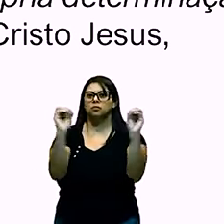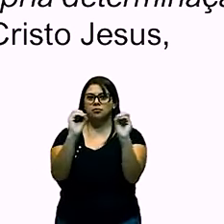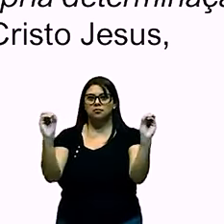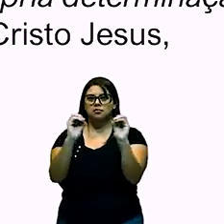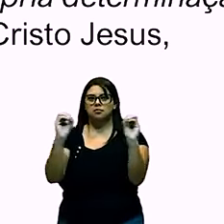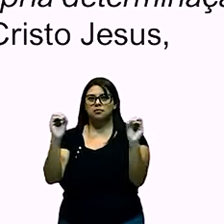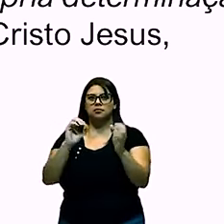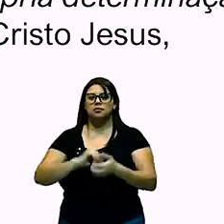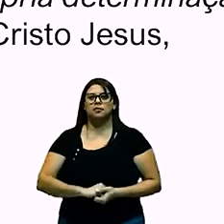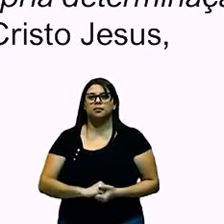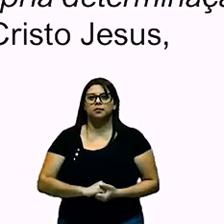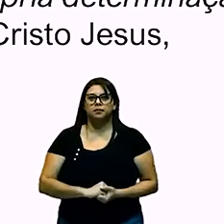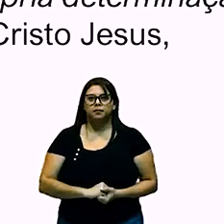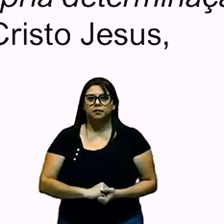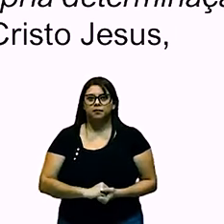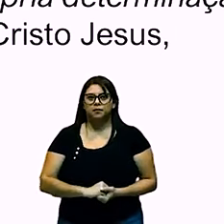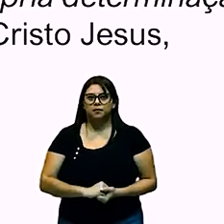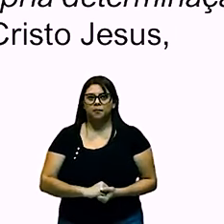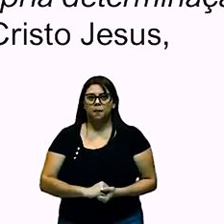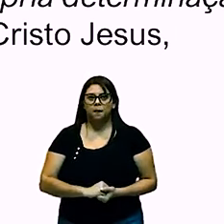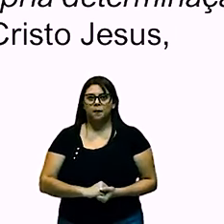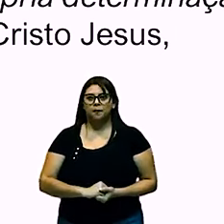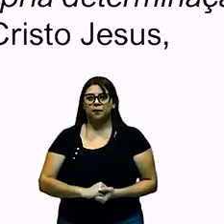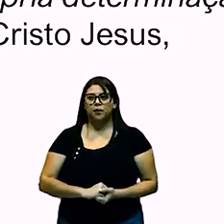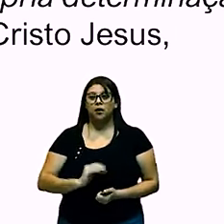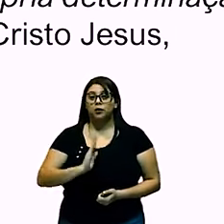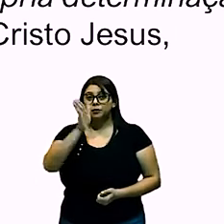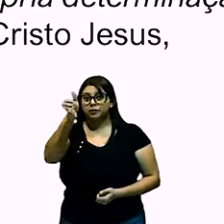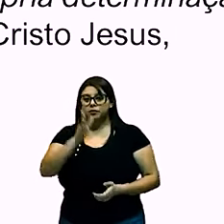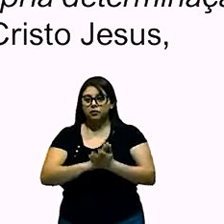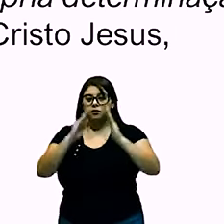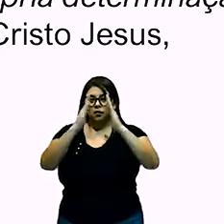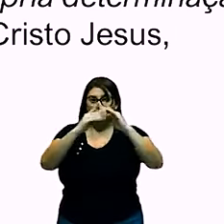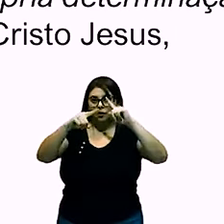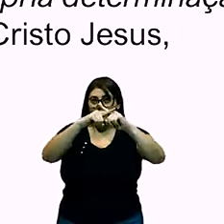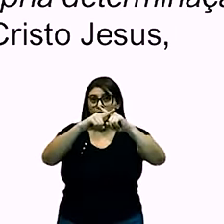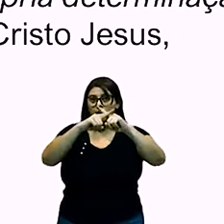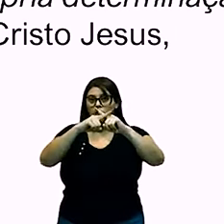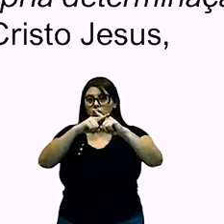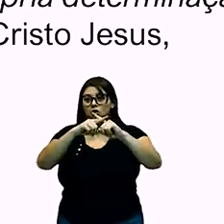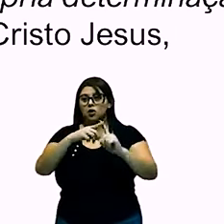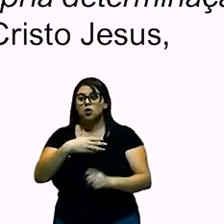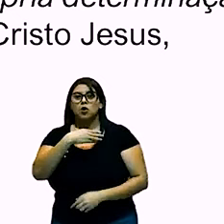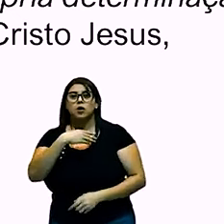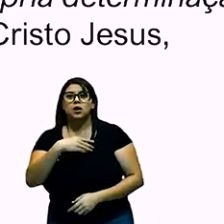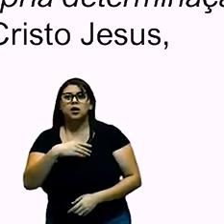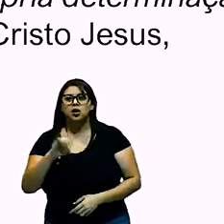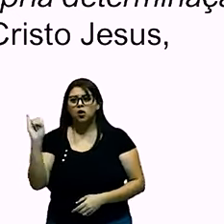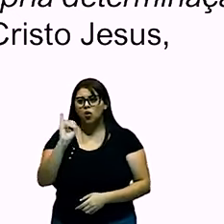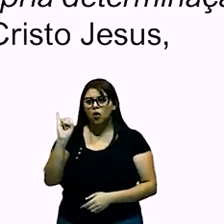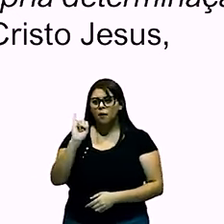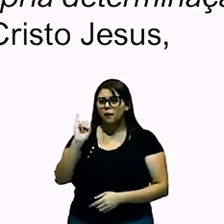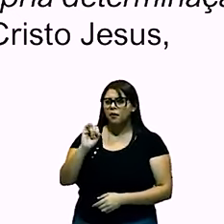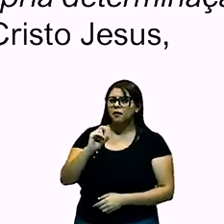e é boa mesmo. Falei: irmão, os irmãos lá são pecadores como na outra que eu estava. Desde o porteiro até o pastor da igreja, são